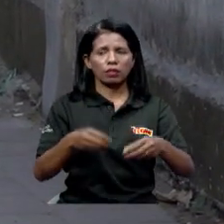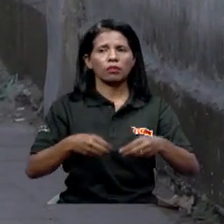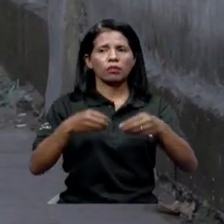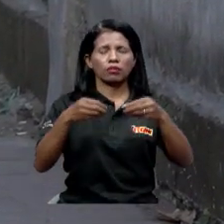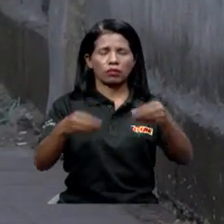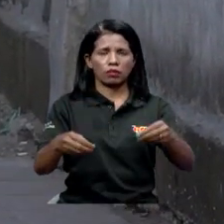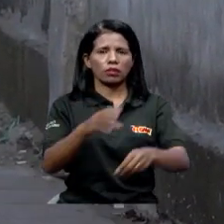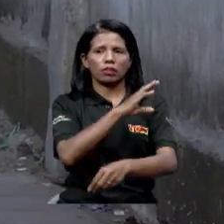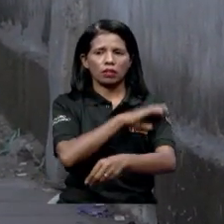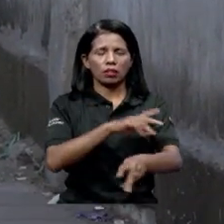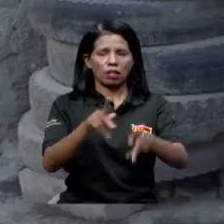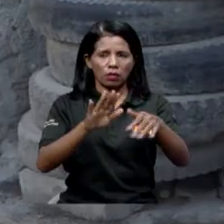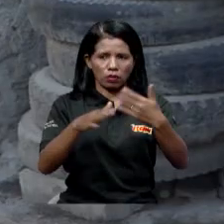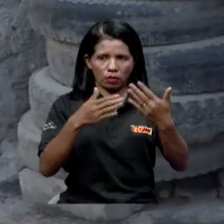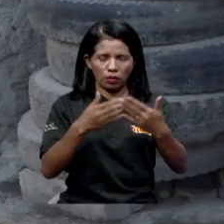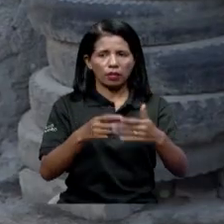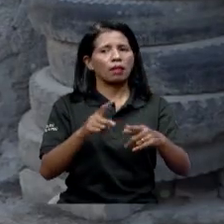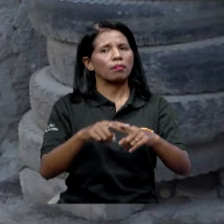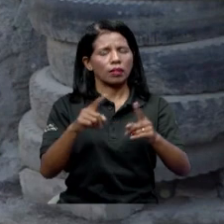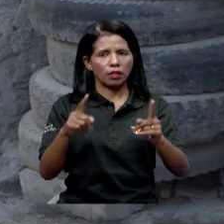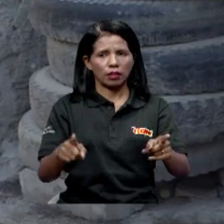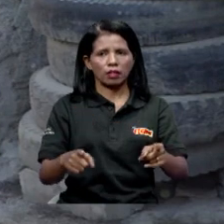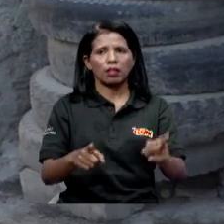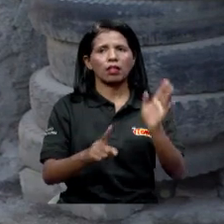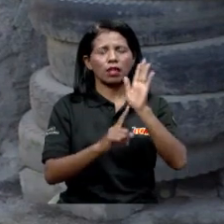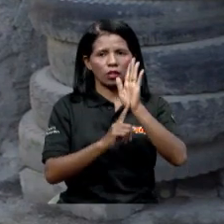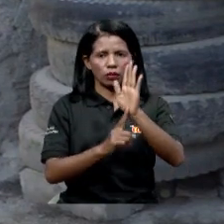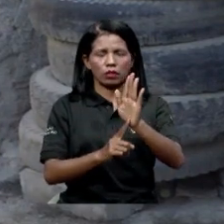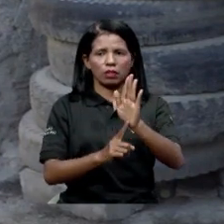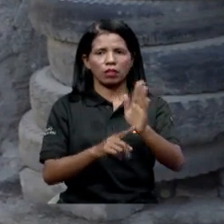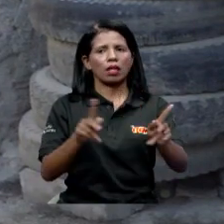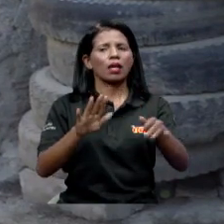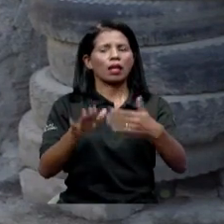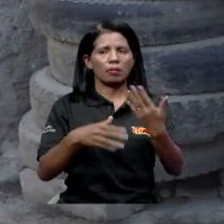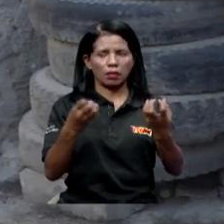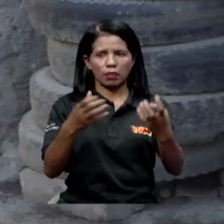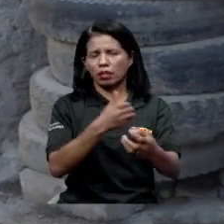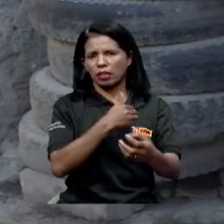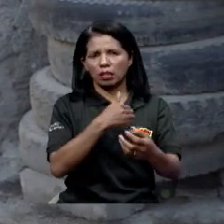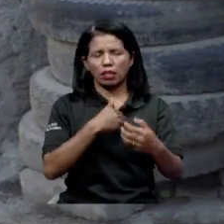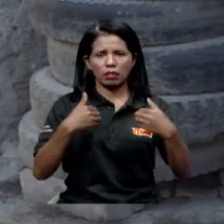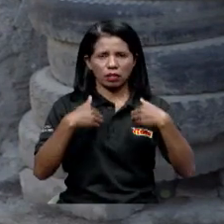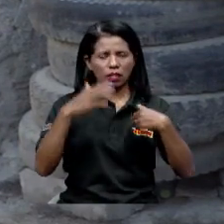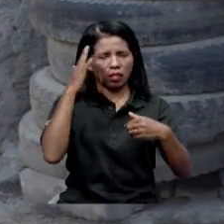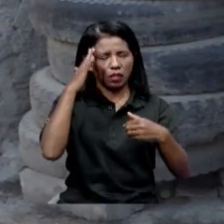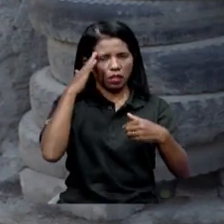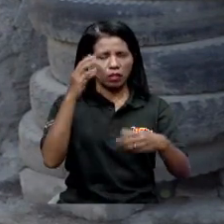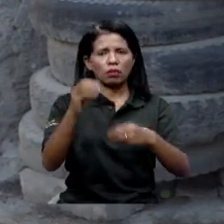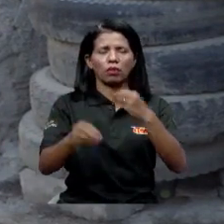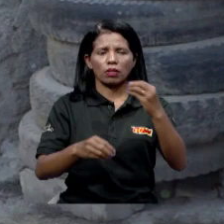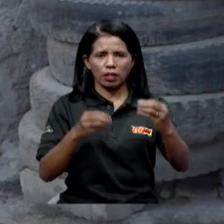lau ain ia trotoar lete. Mai be, realidade ha tudo, comunidade barak sida consciente ho função trotoar